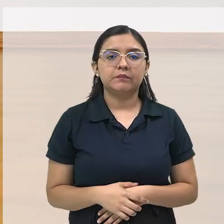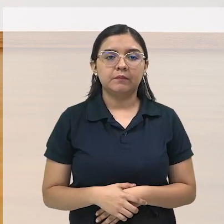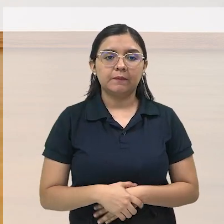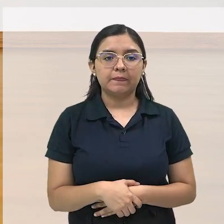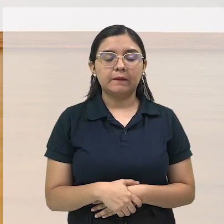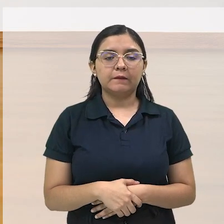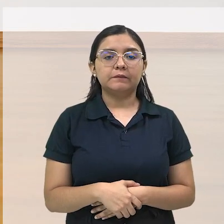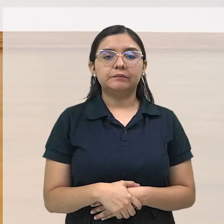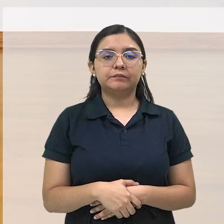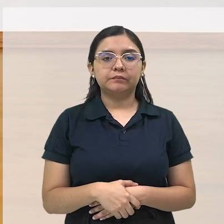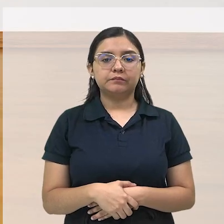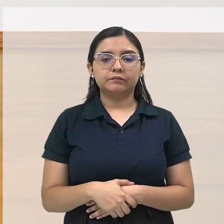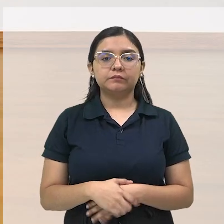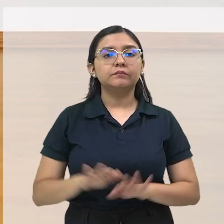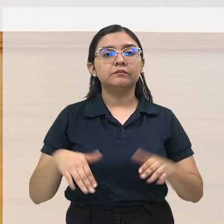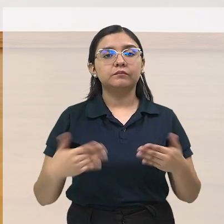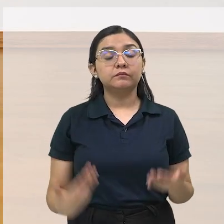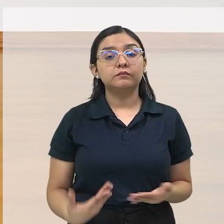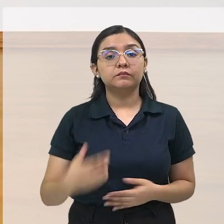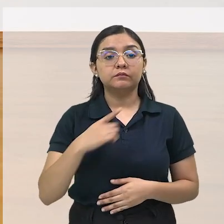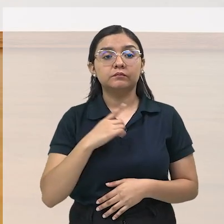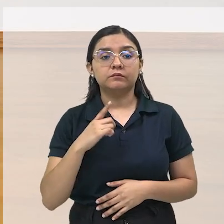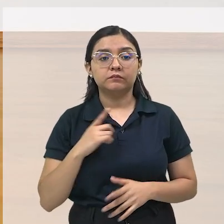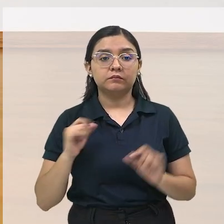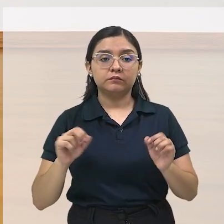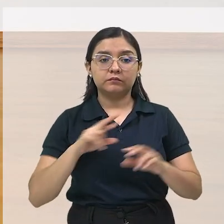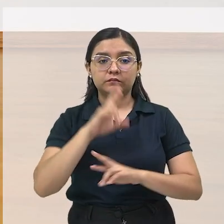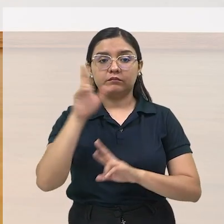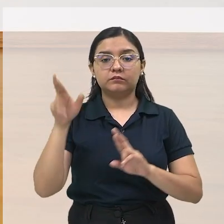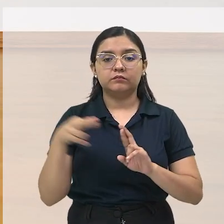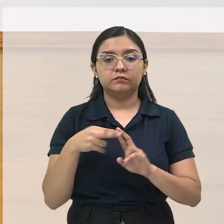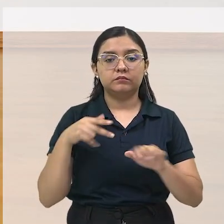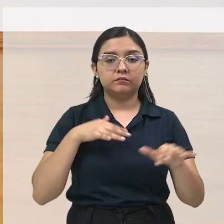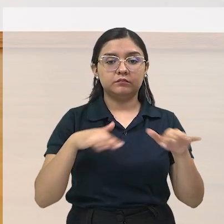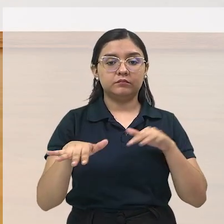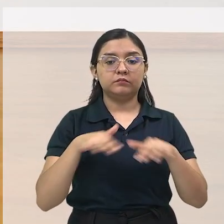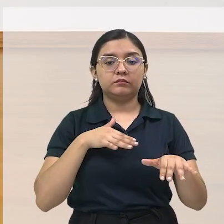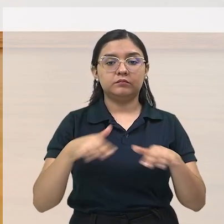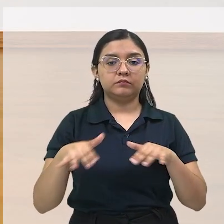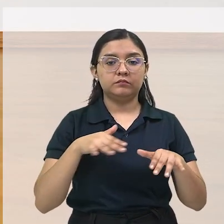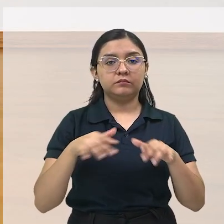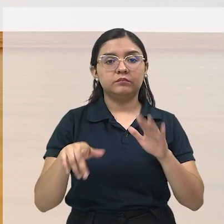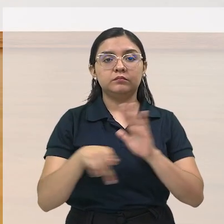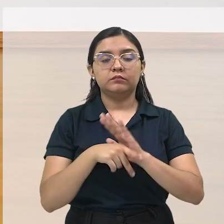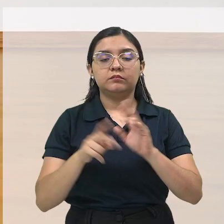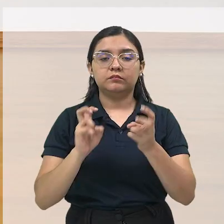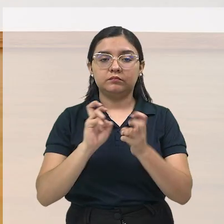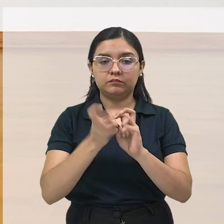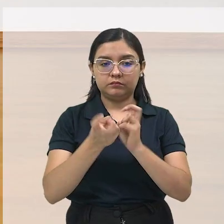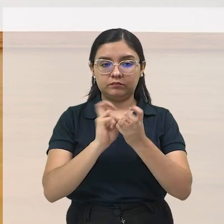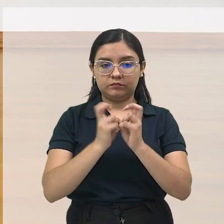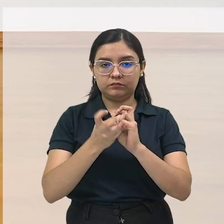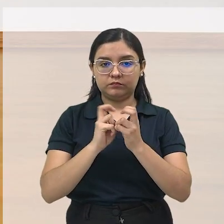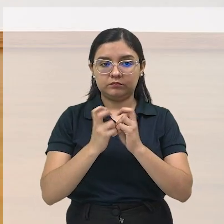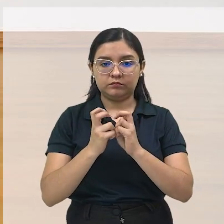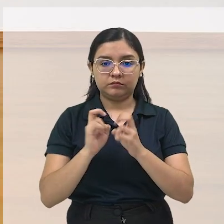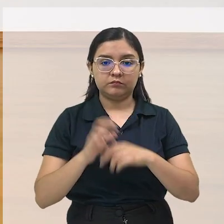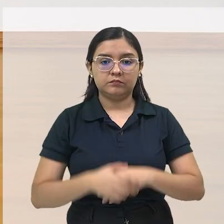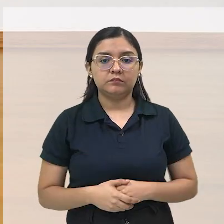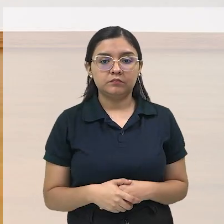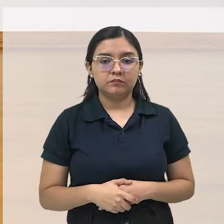dançarinos de frevo têm, e tendo ali uma forte referência também à movimentação da capoeira, né, na sua